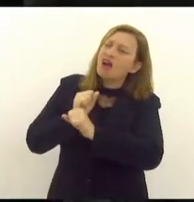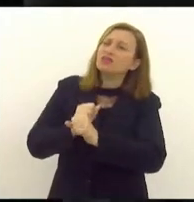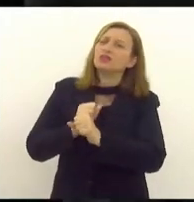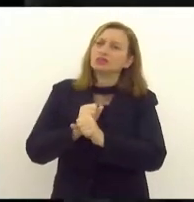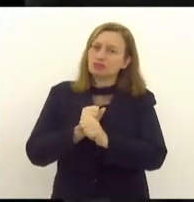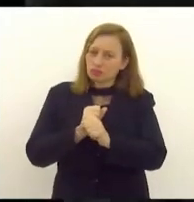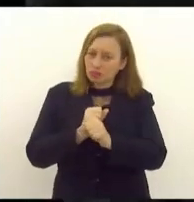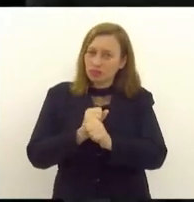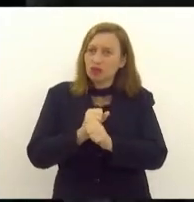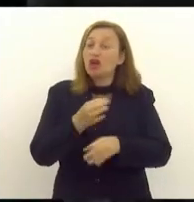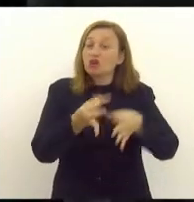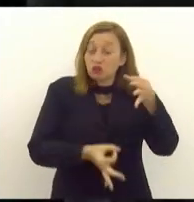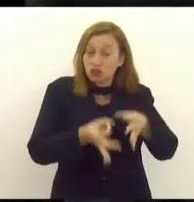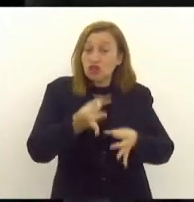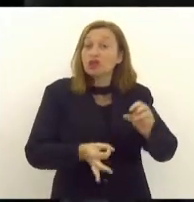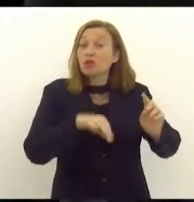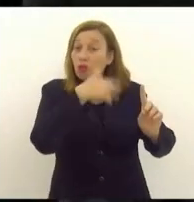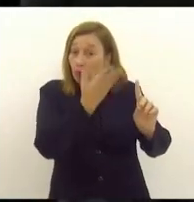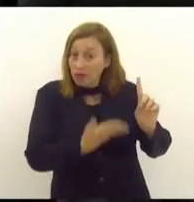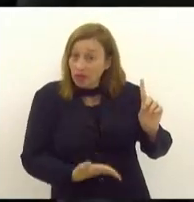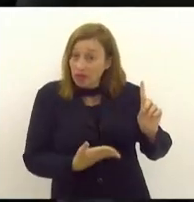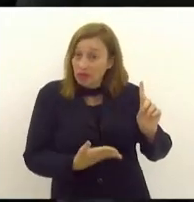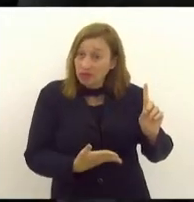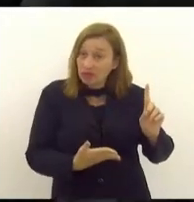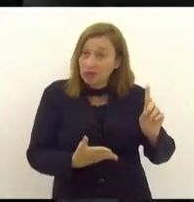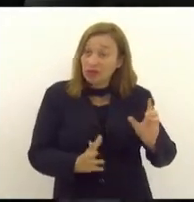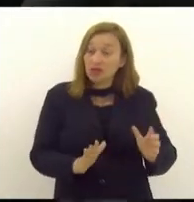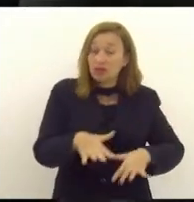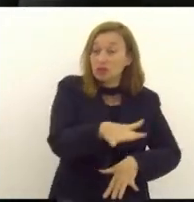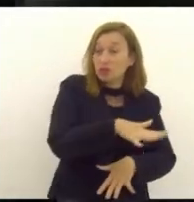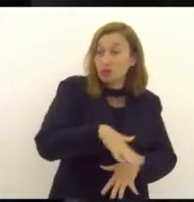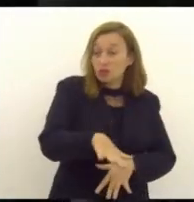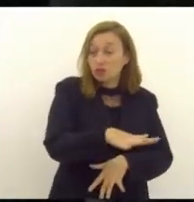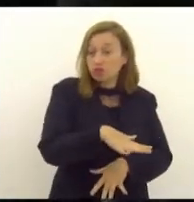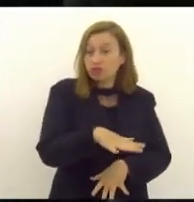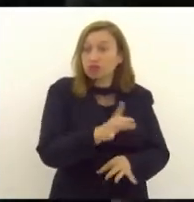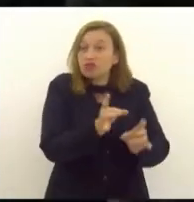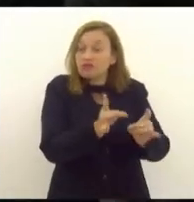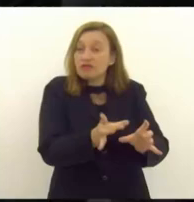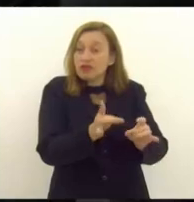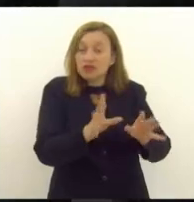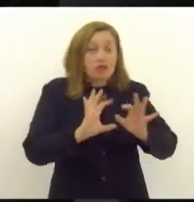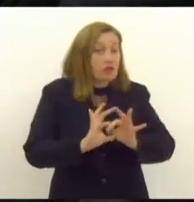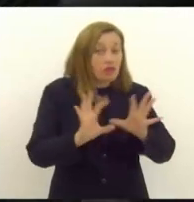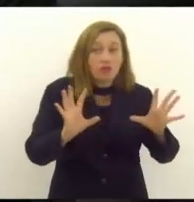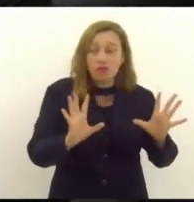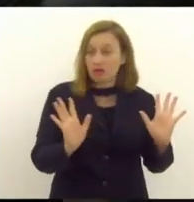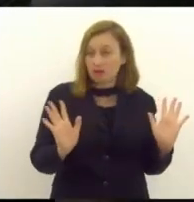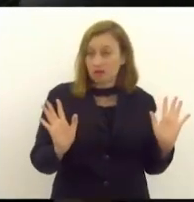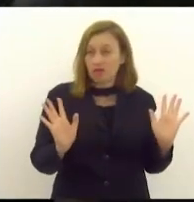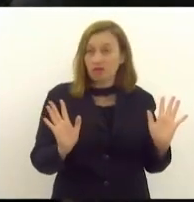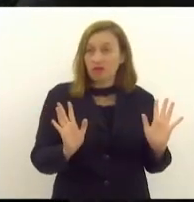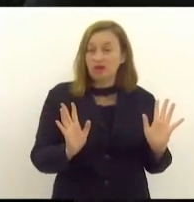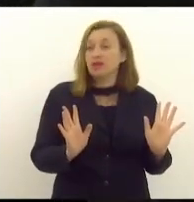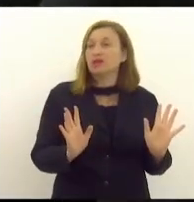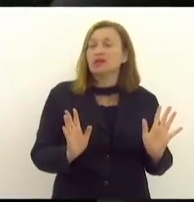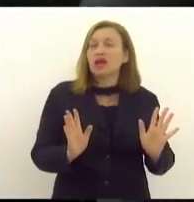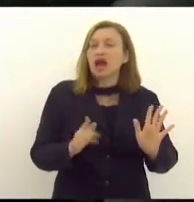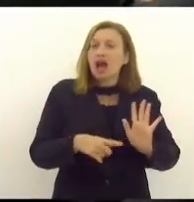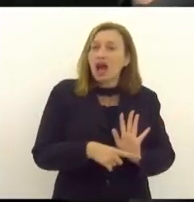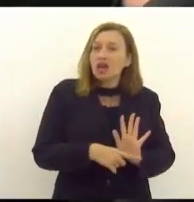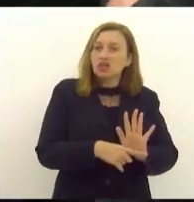faz jus essa homenagem por ser um comércio popular ou a feira livre de Volta Redonda atende